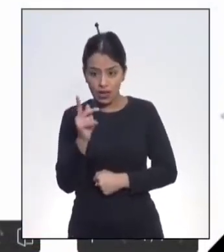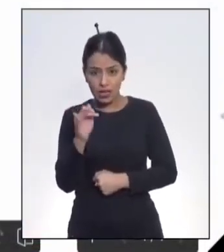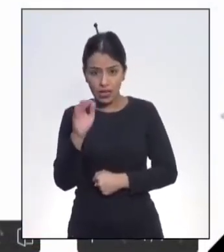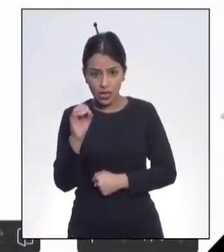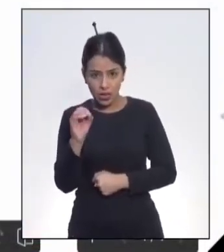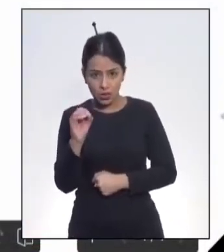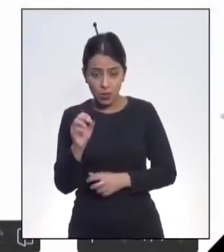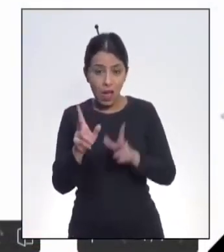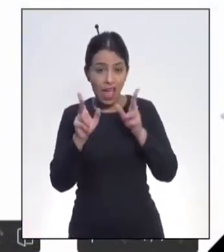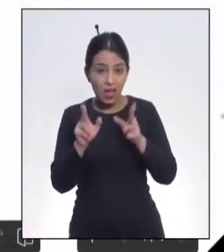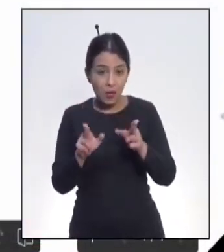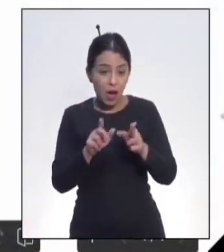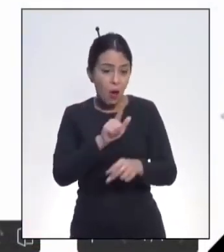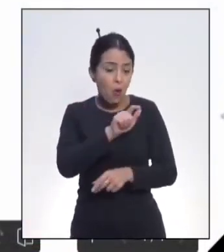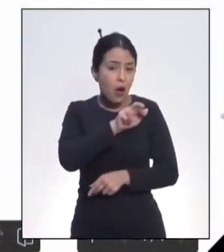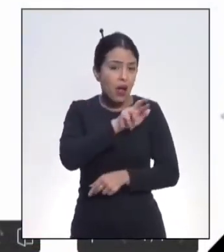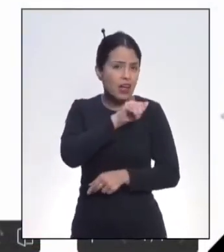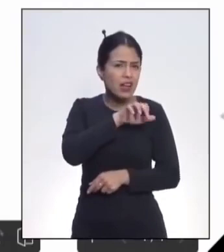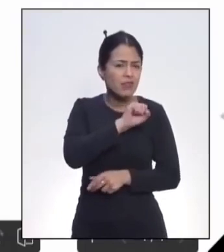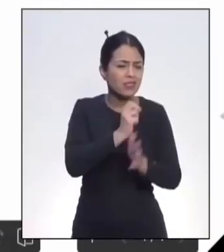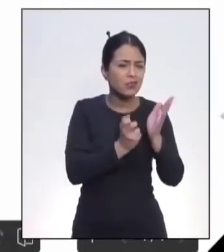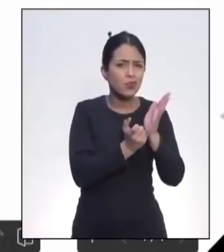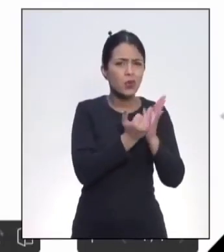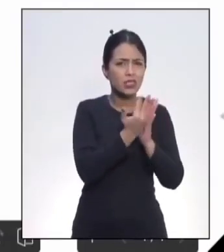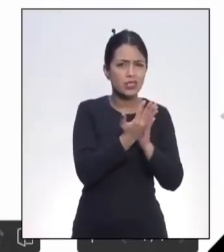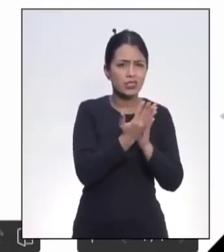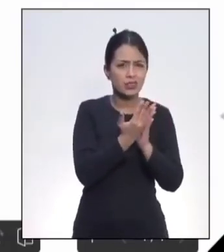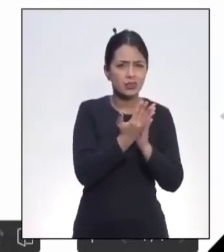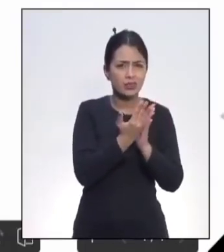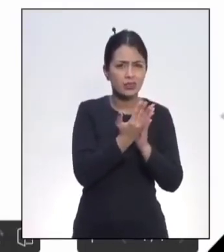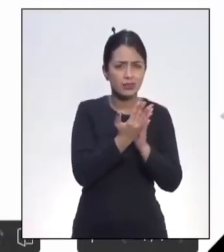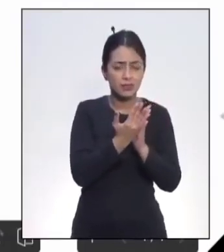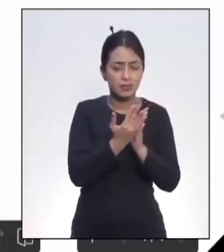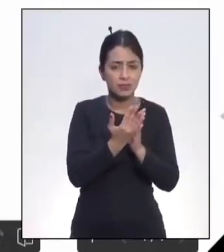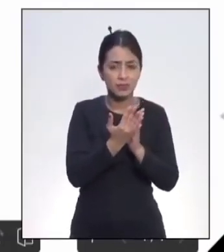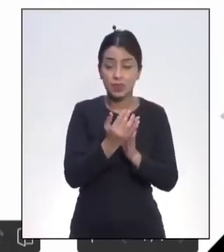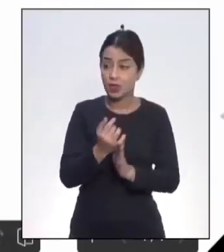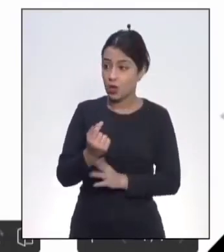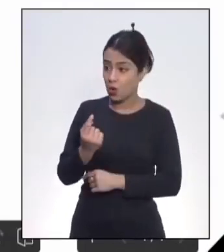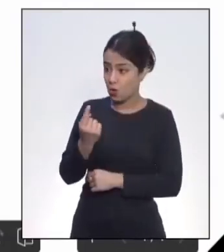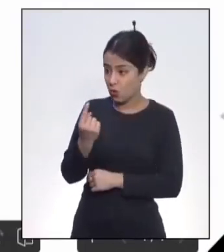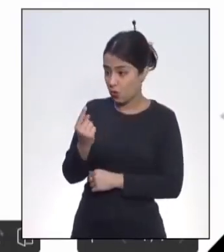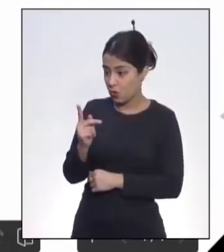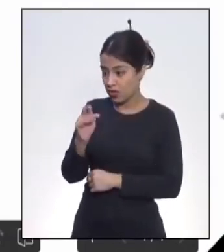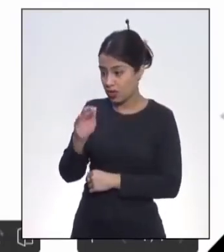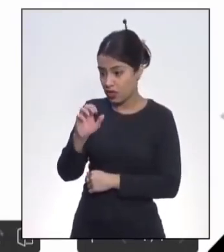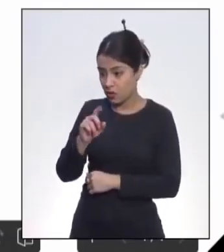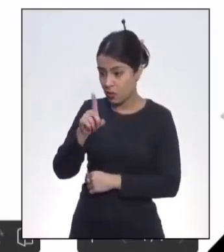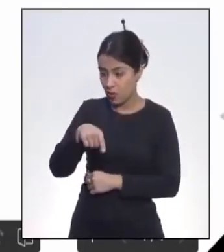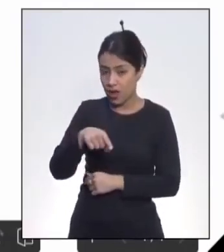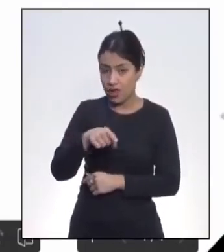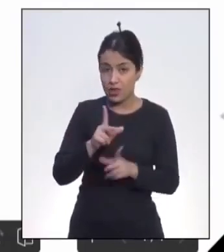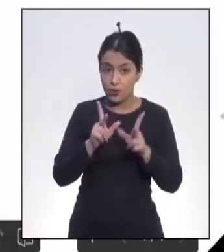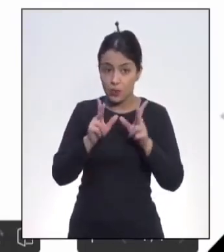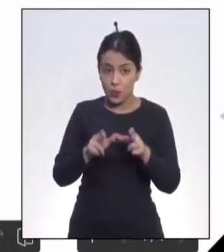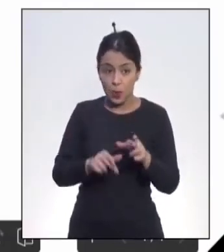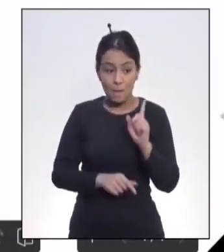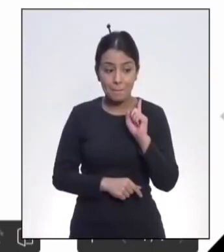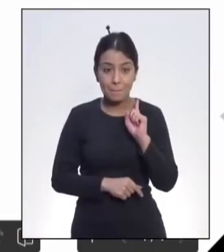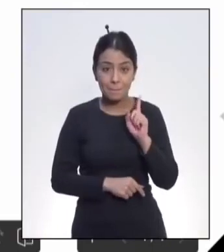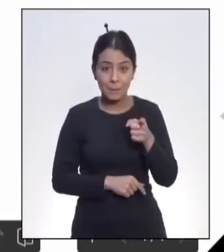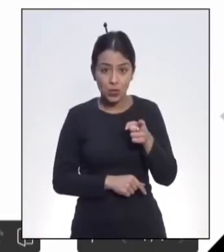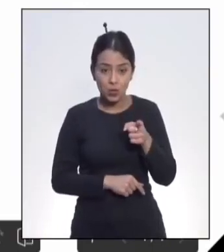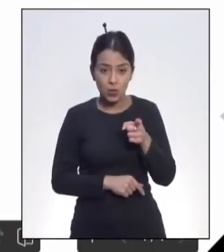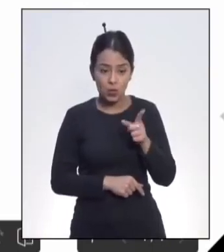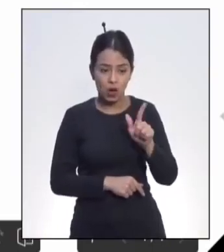quantos gramas? 1 quilograma são 1.000 gramas? 1.000 gramas, né? Acho que todo mundo, o pessoal,